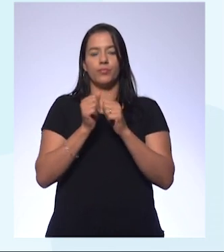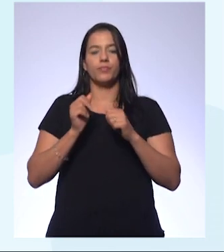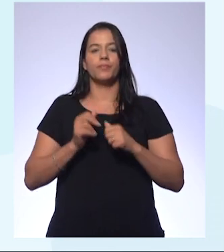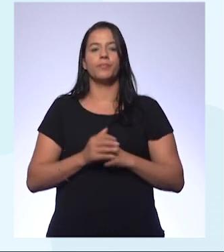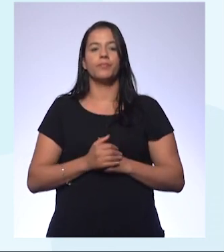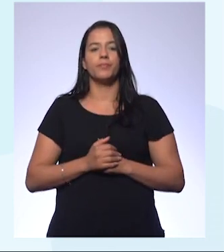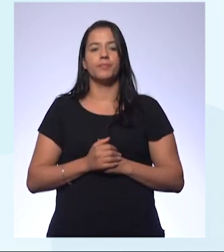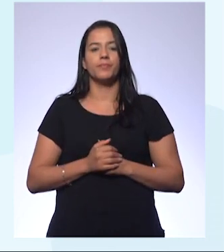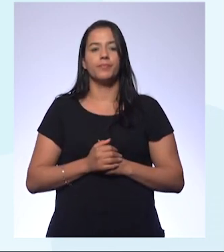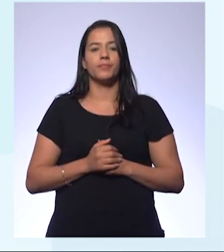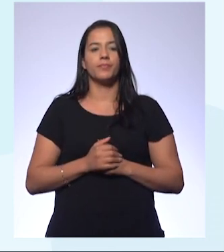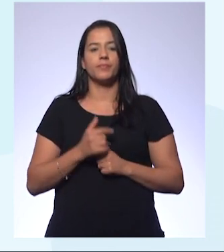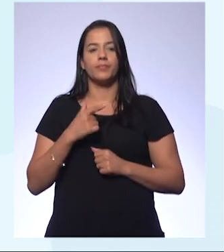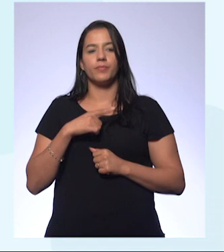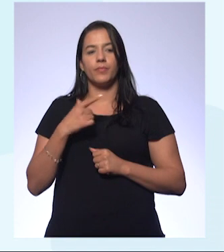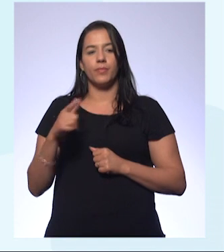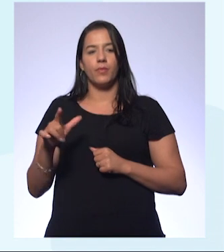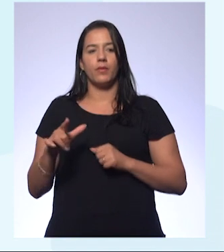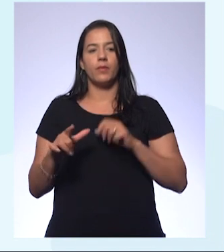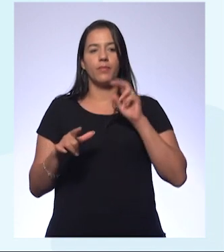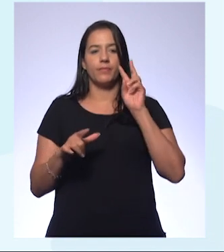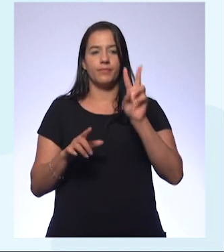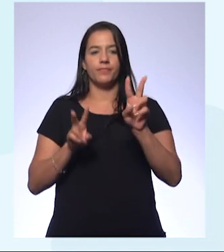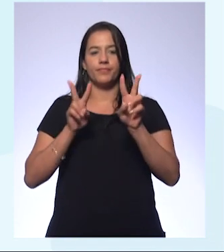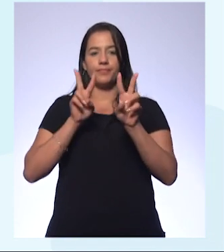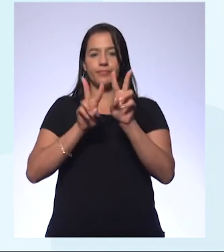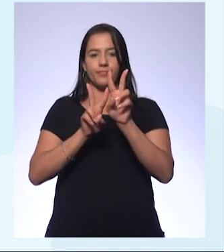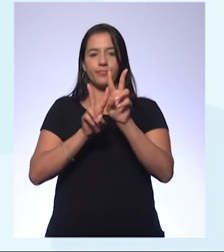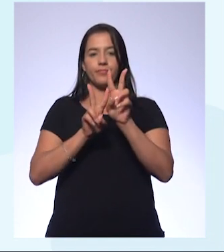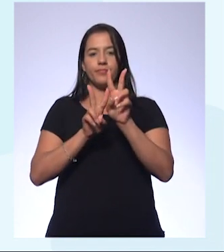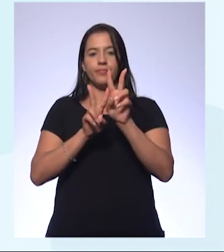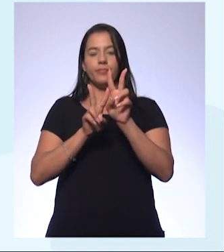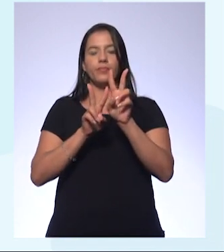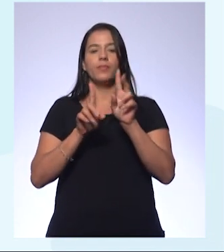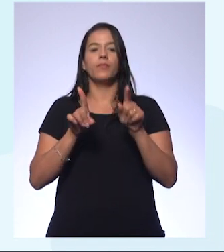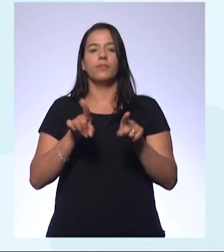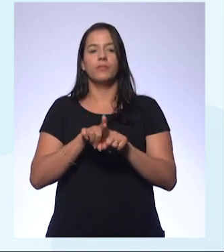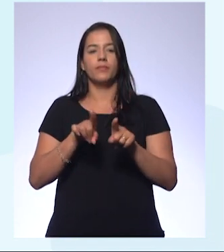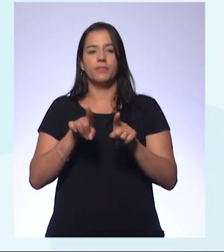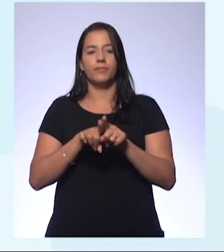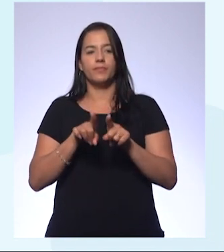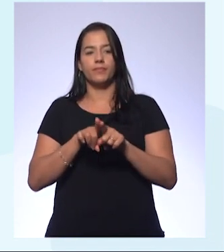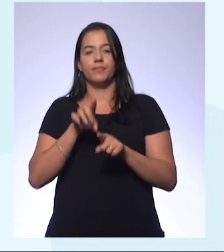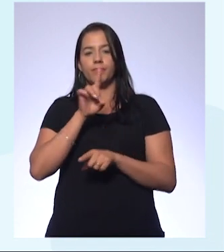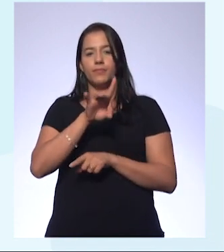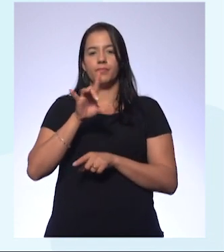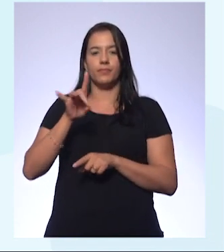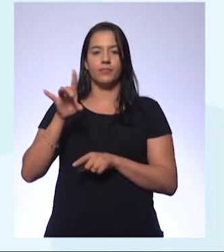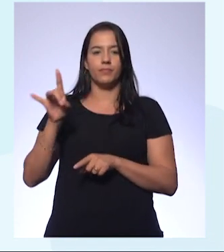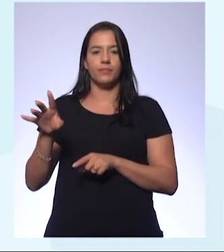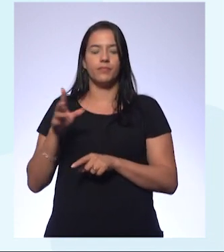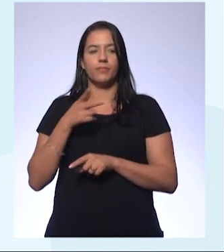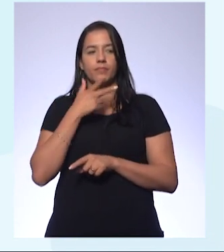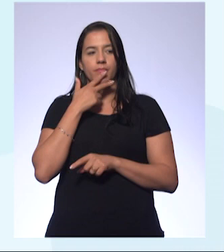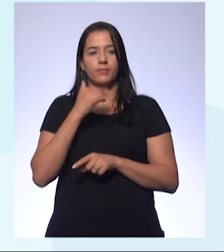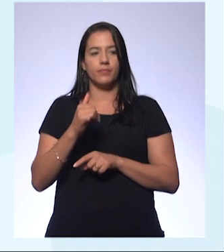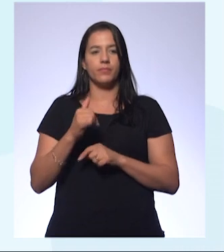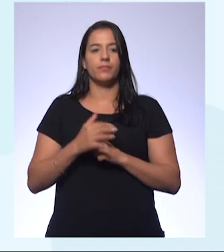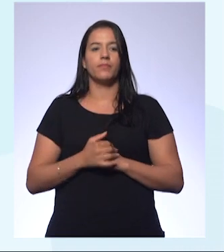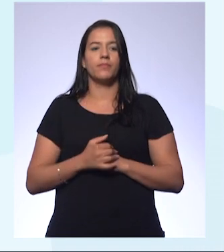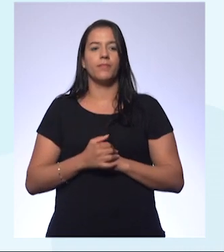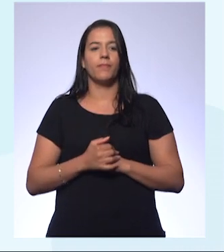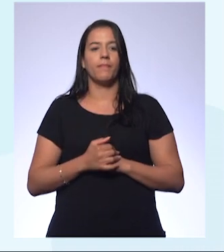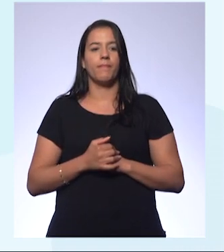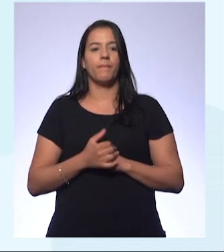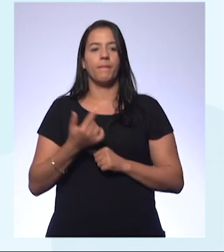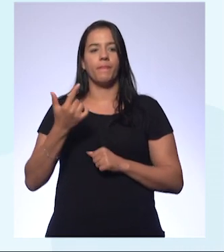mãe. Vai ter um indivíduo Vzão, Vzinho, também recebendo de cada um dos seus pais. Vai ter